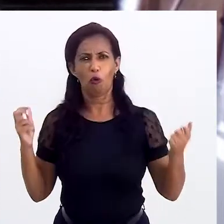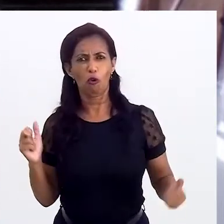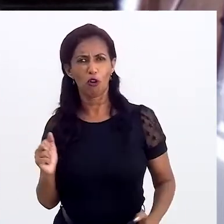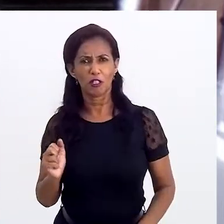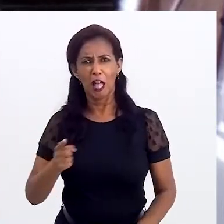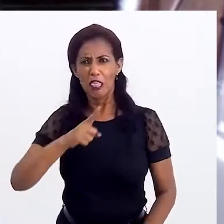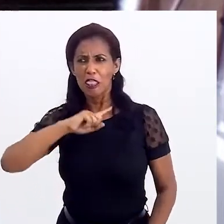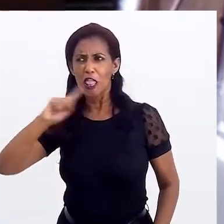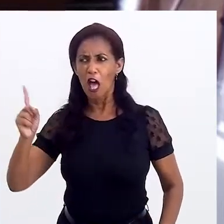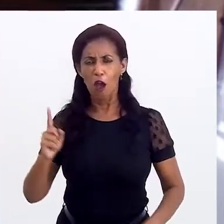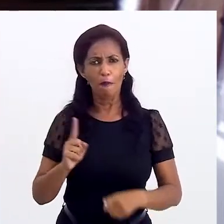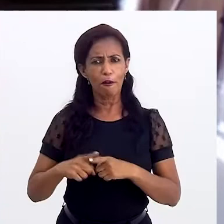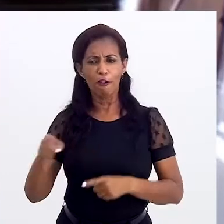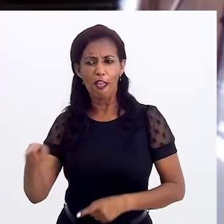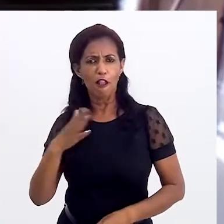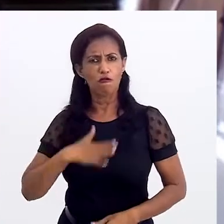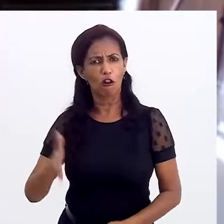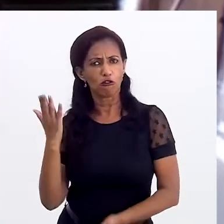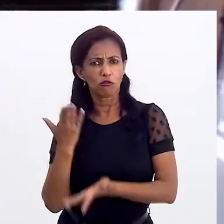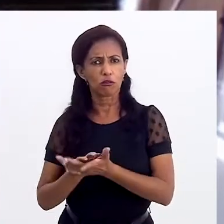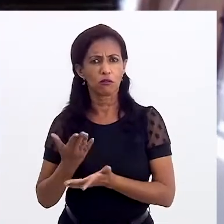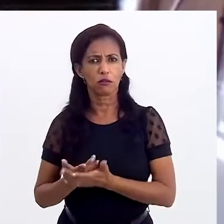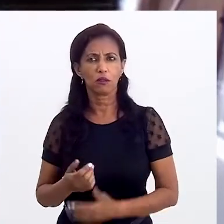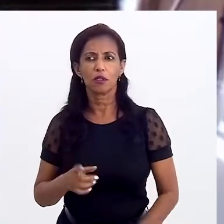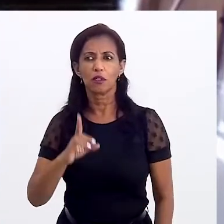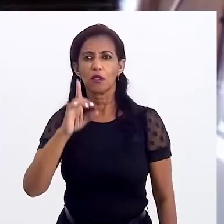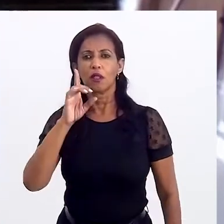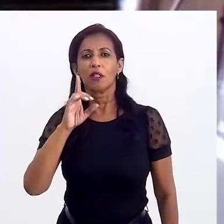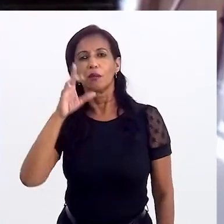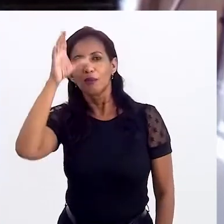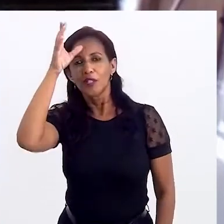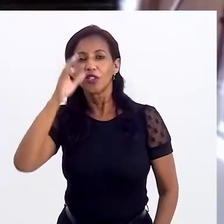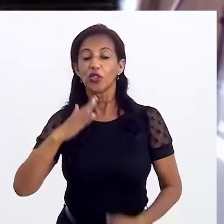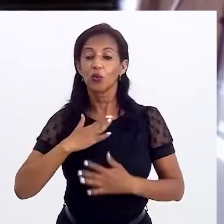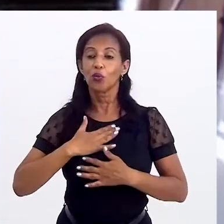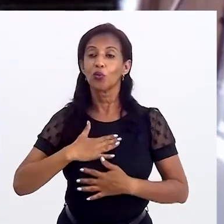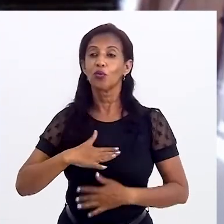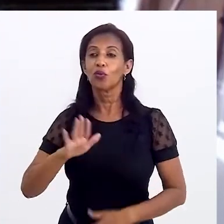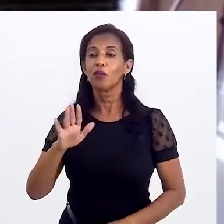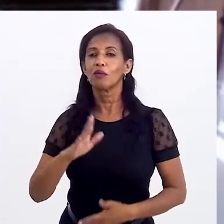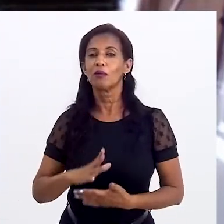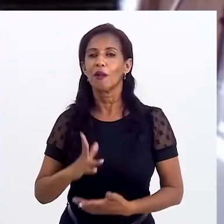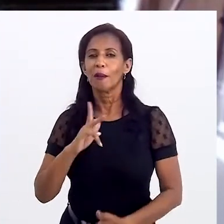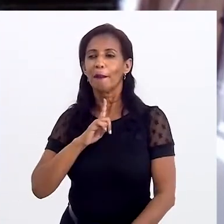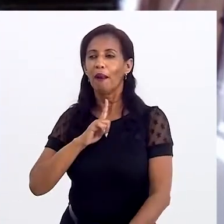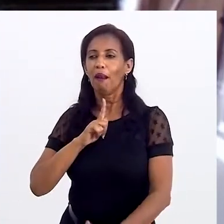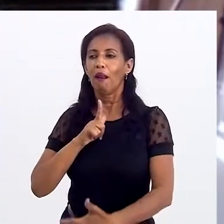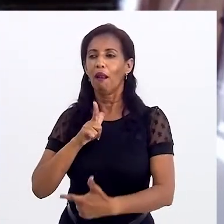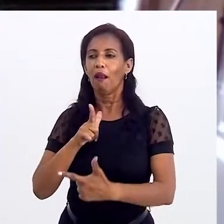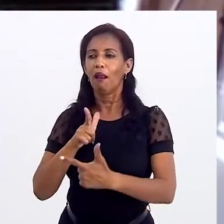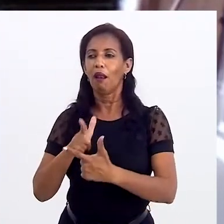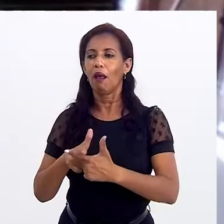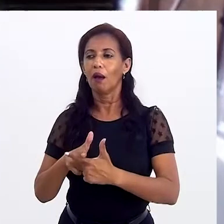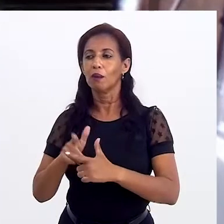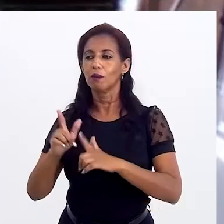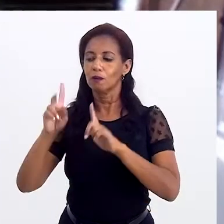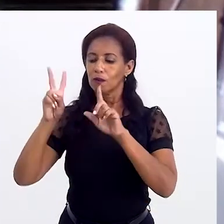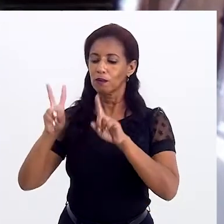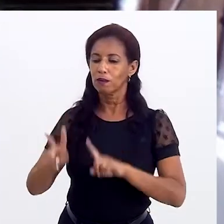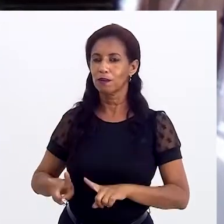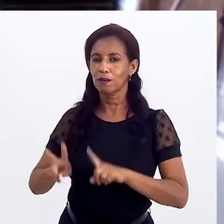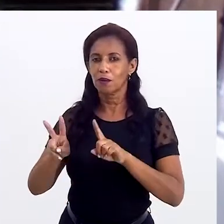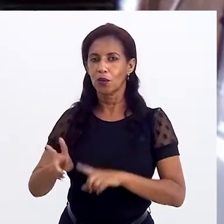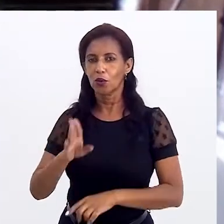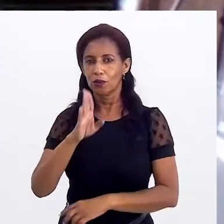falava umas coisas assim, não, é porque ele não estuda, porque não sei o quê, né? E ela, com toda a calma, ela descascava o cara